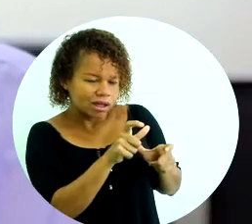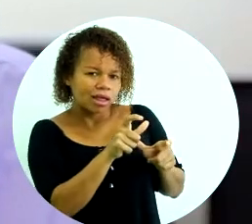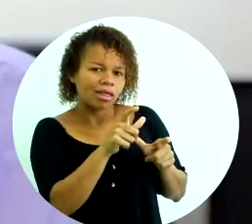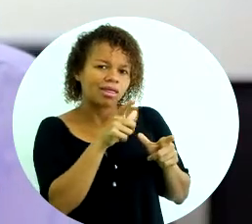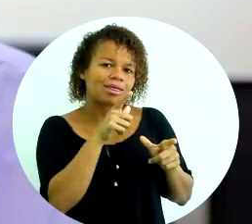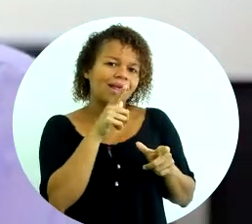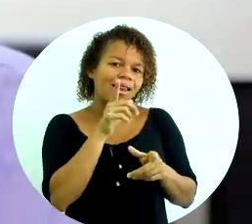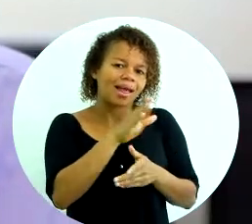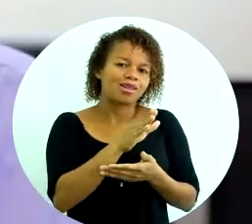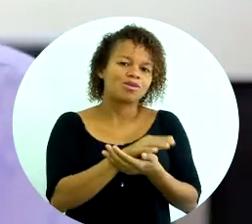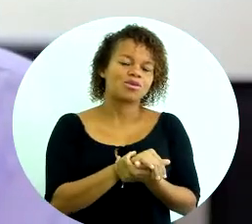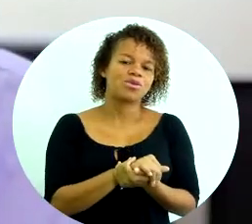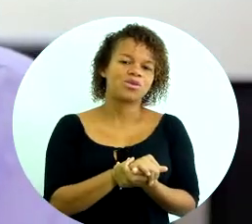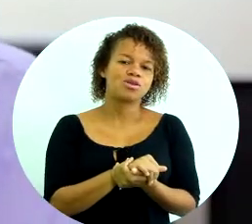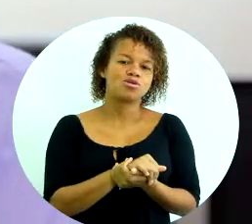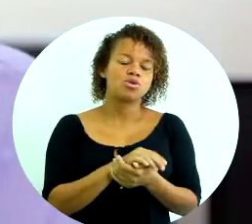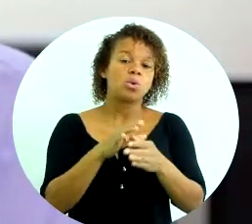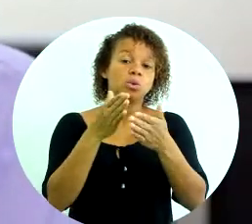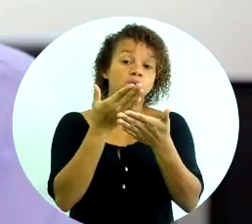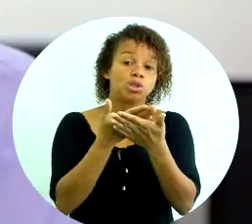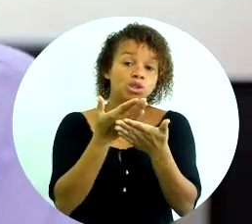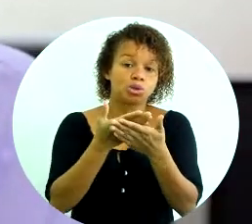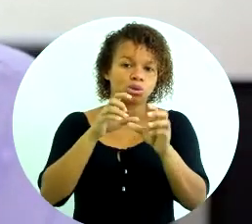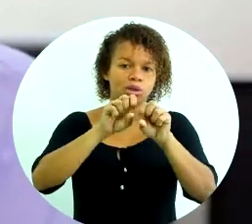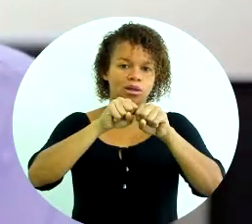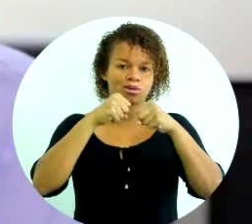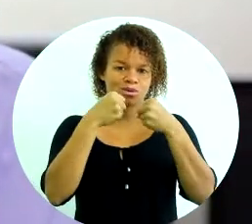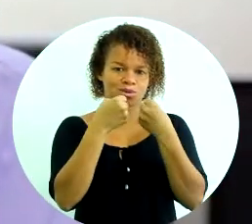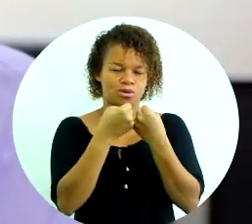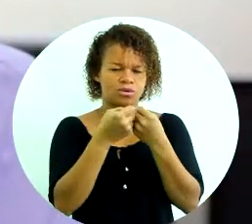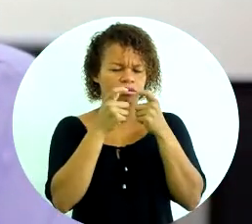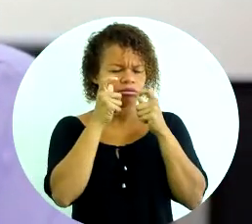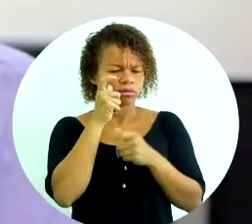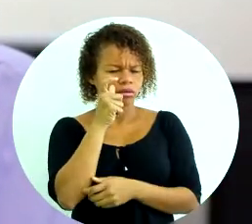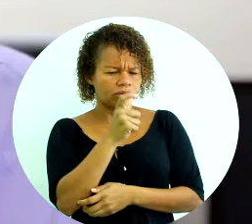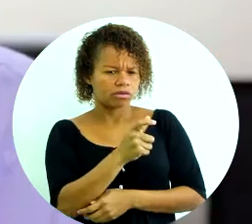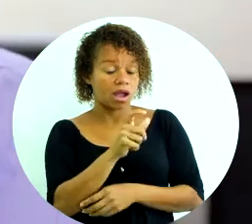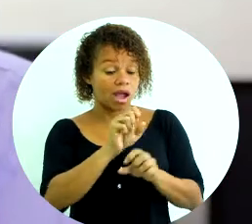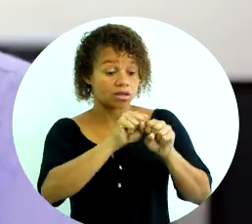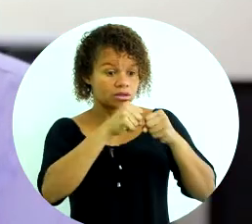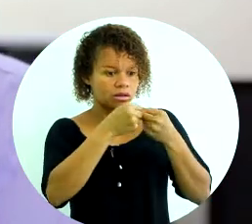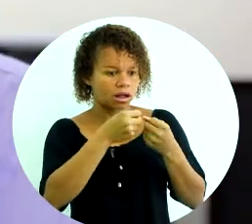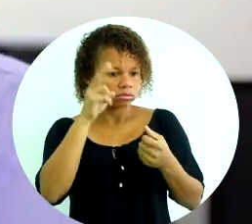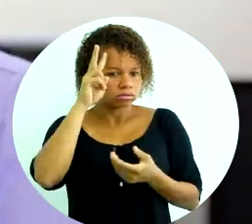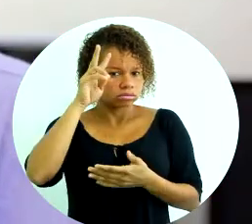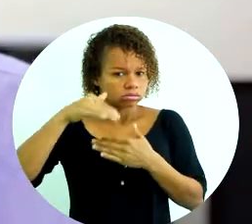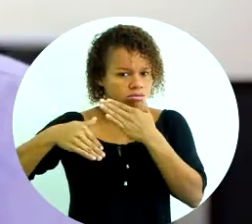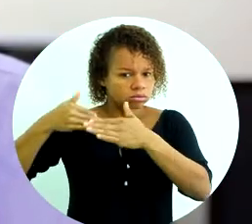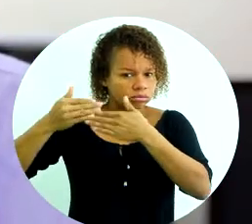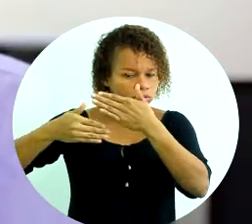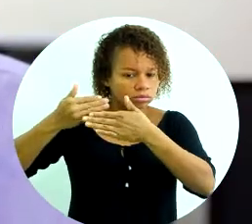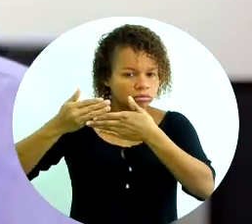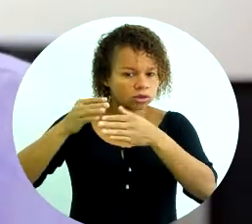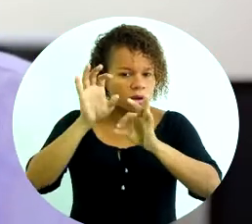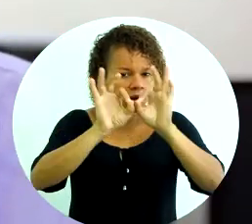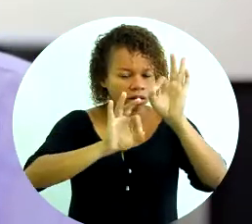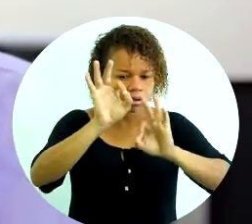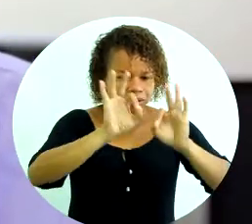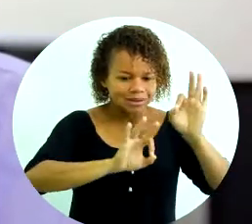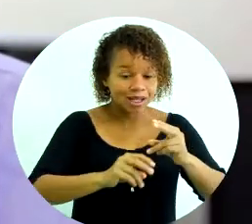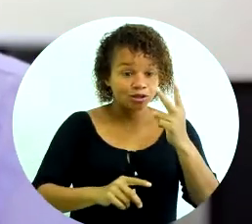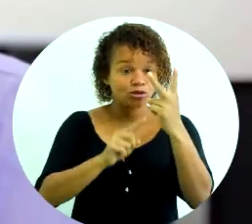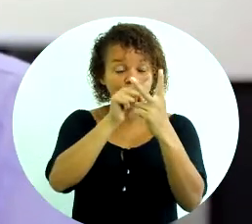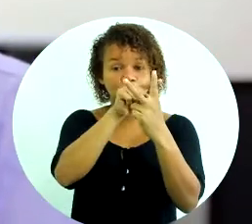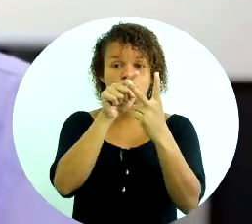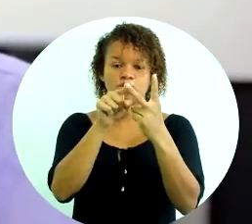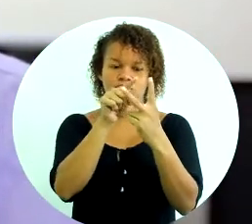abordagem do materialismo dialético no estudo da sociologia, identifica que as sociedades ao longo da história são